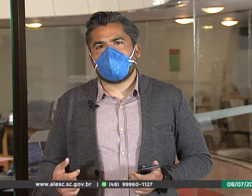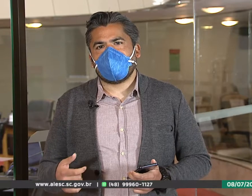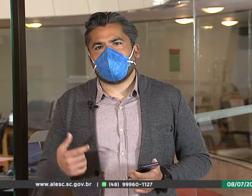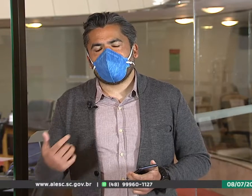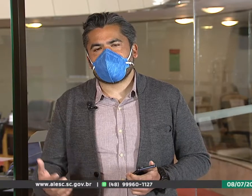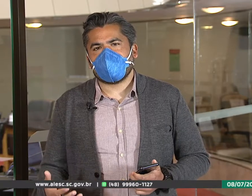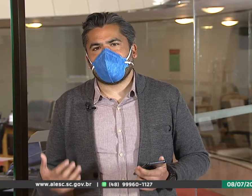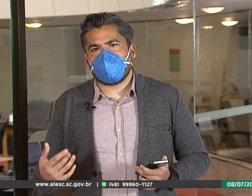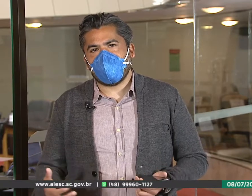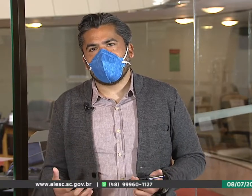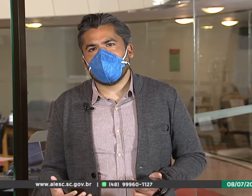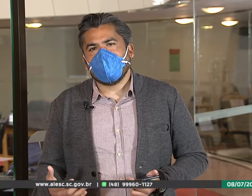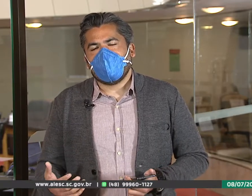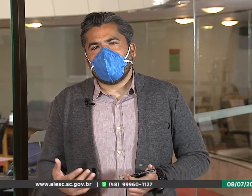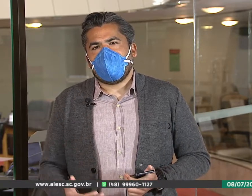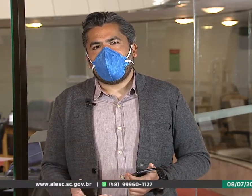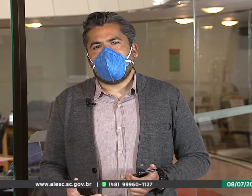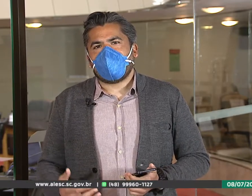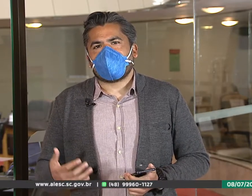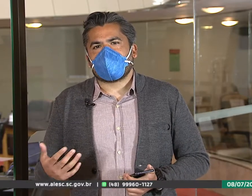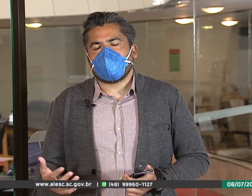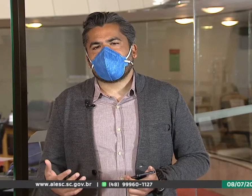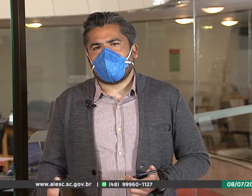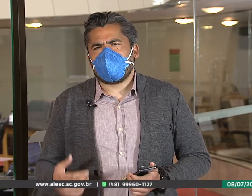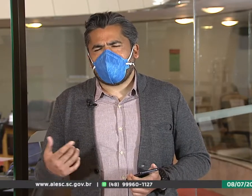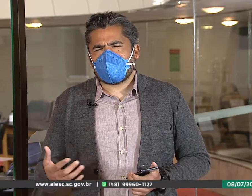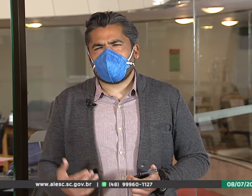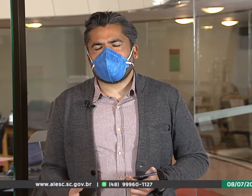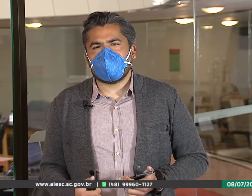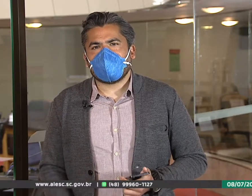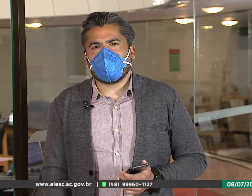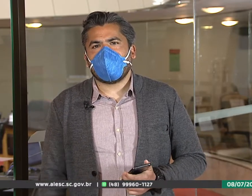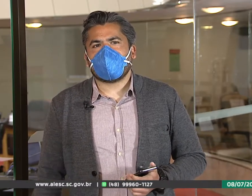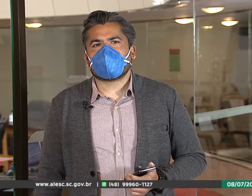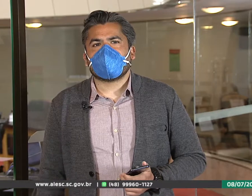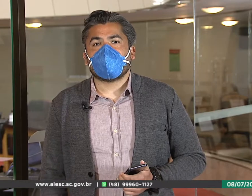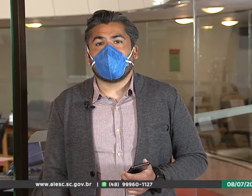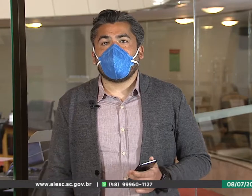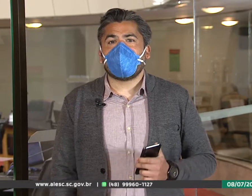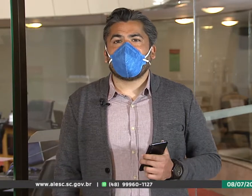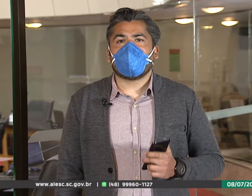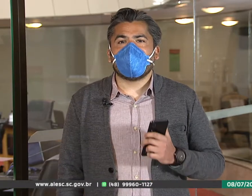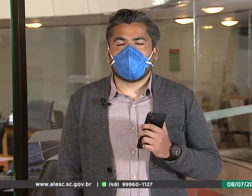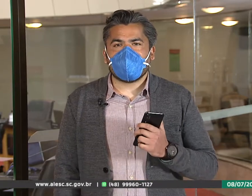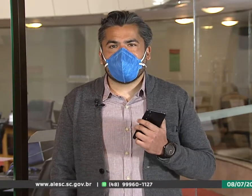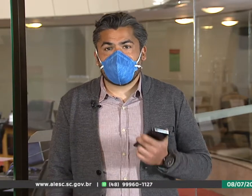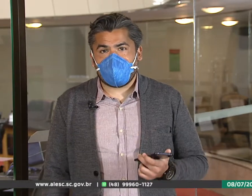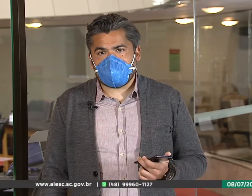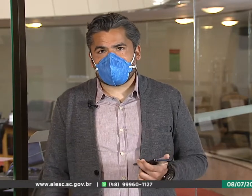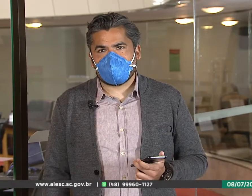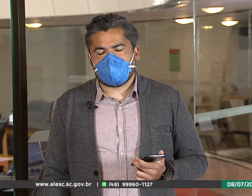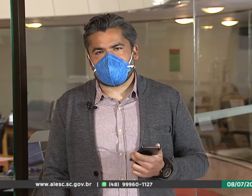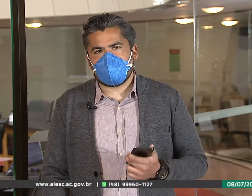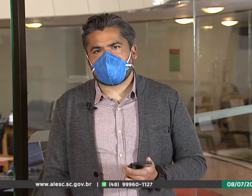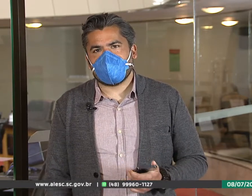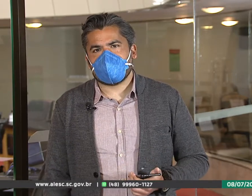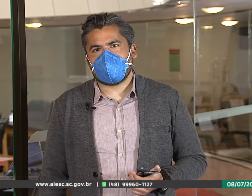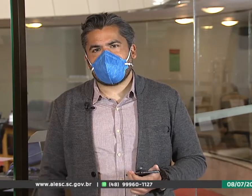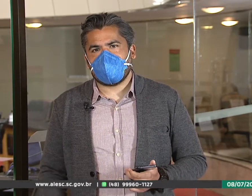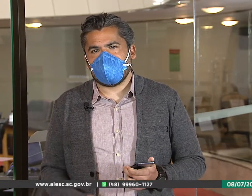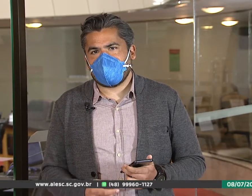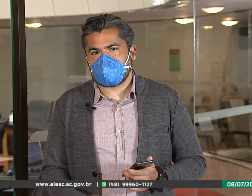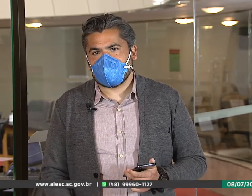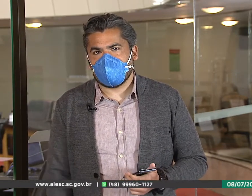aprovada, manifestando apoio ao projeto, à PEC, que tramita no Congresso Nacional para o voto impresso nas